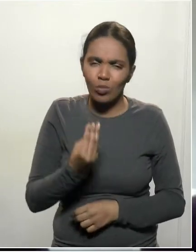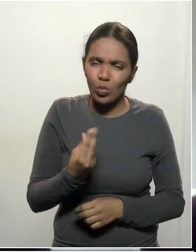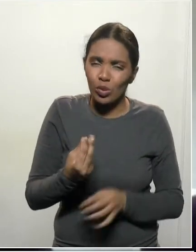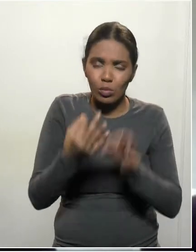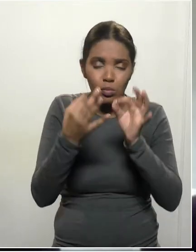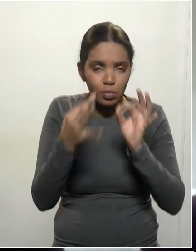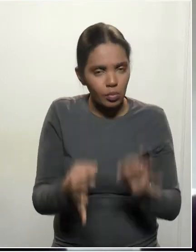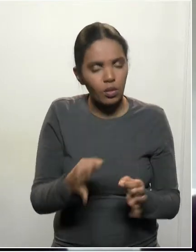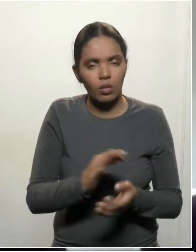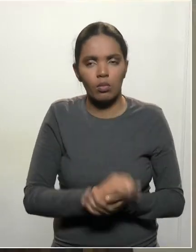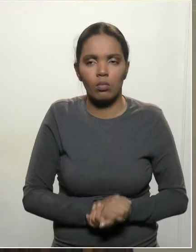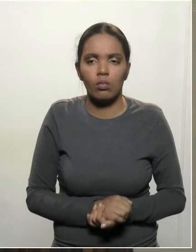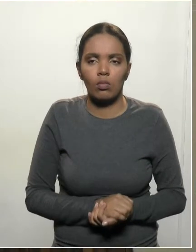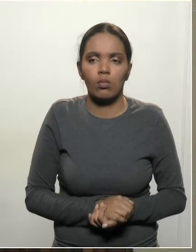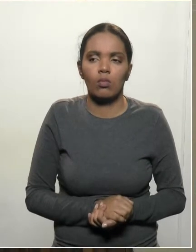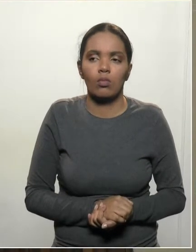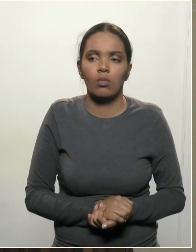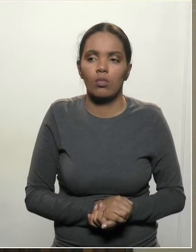que...